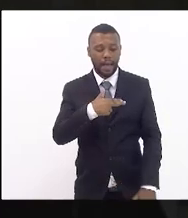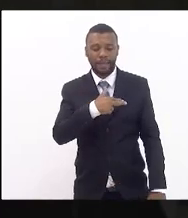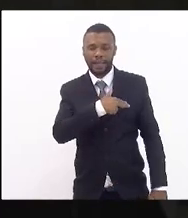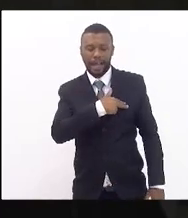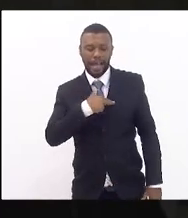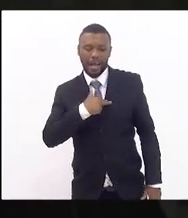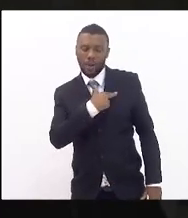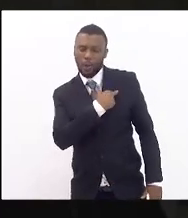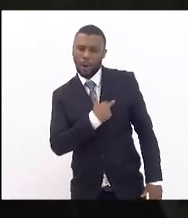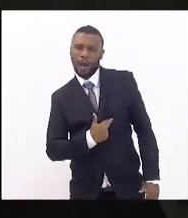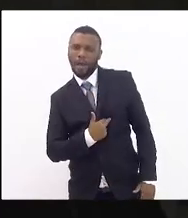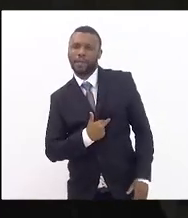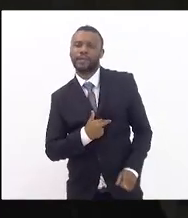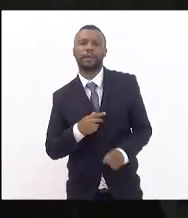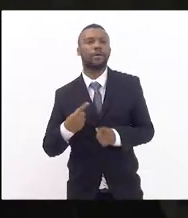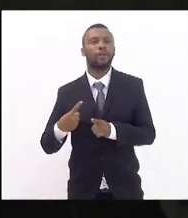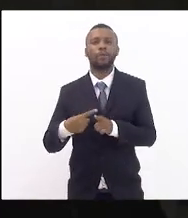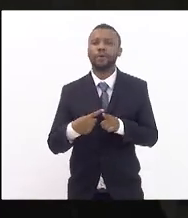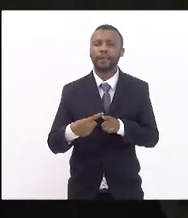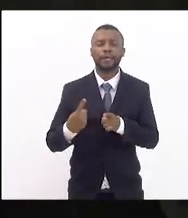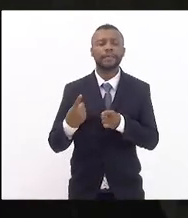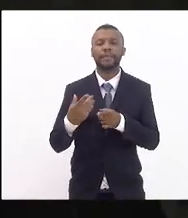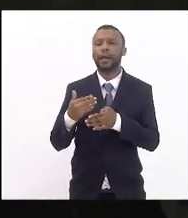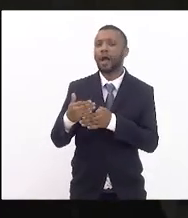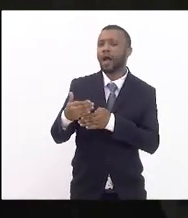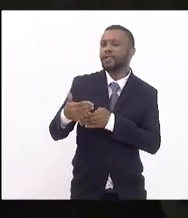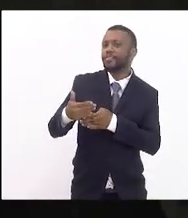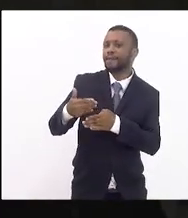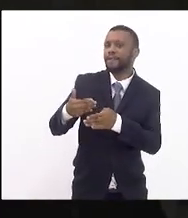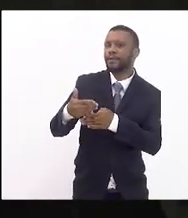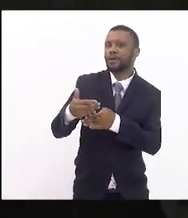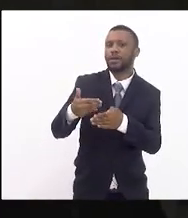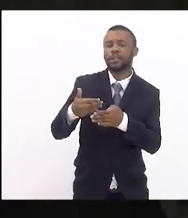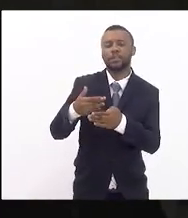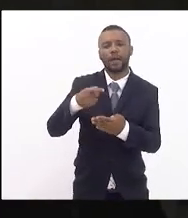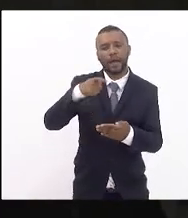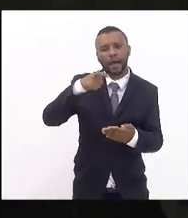da Rússia. De um,